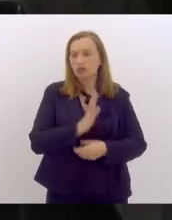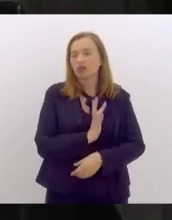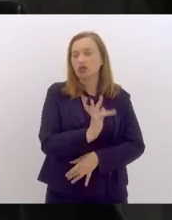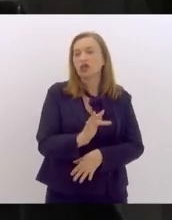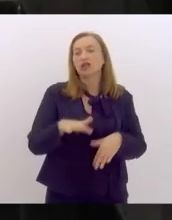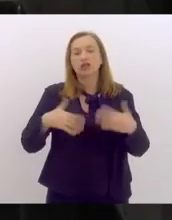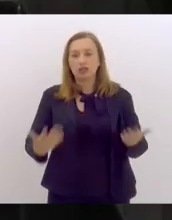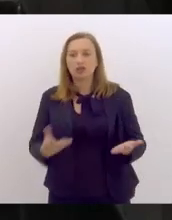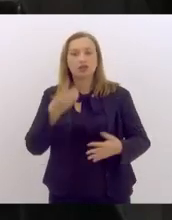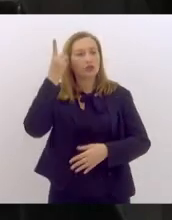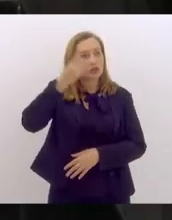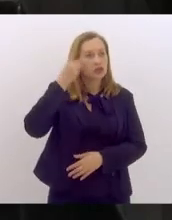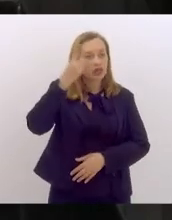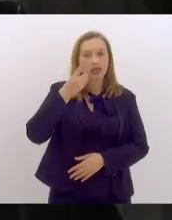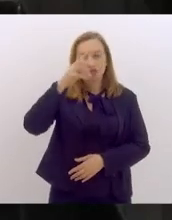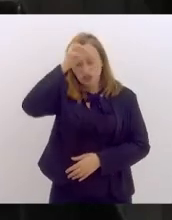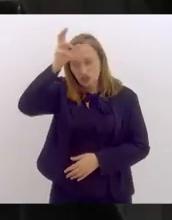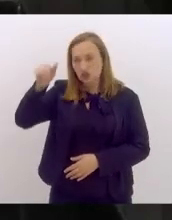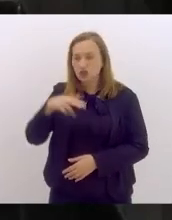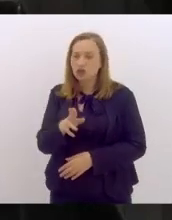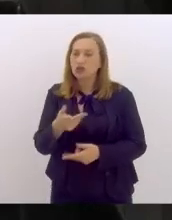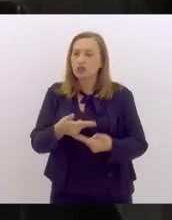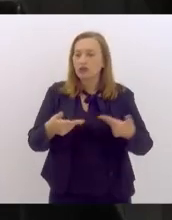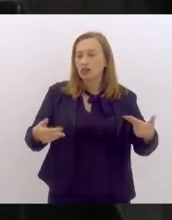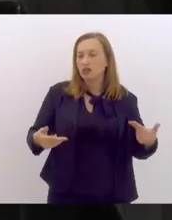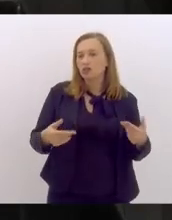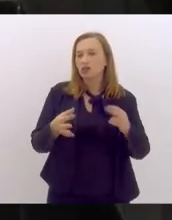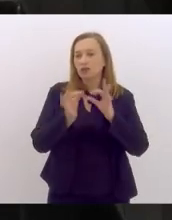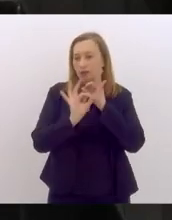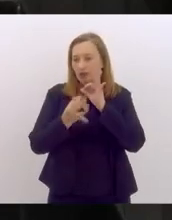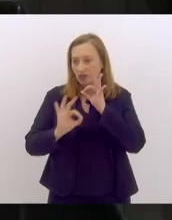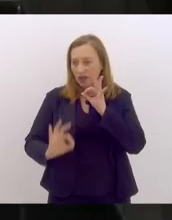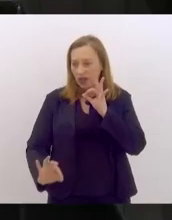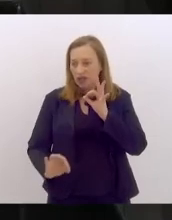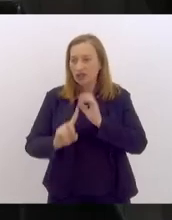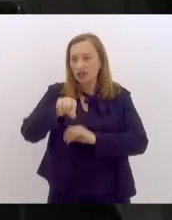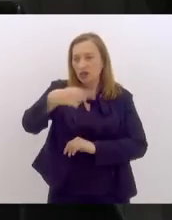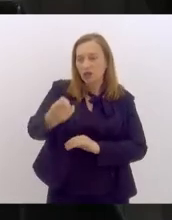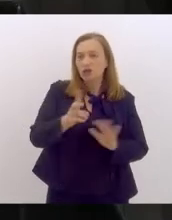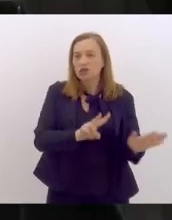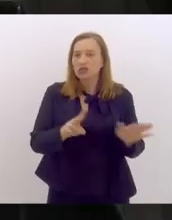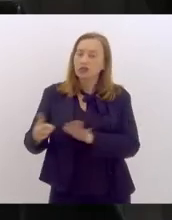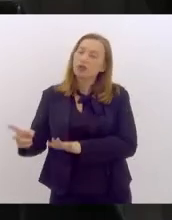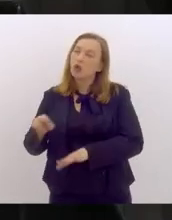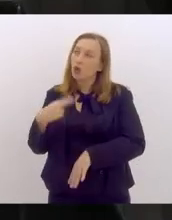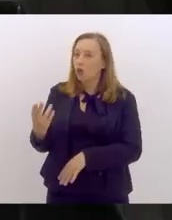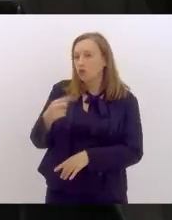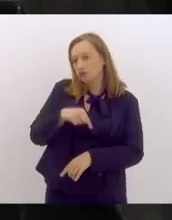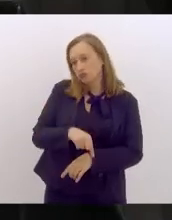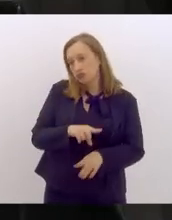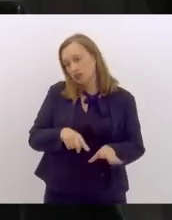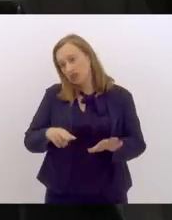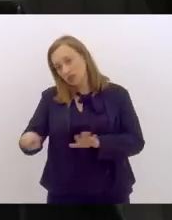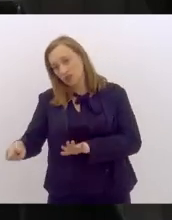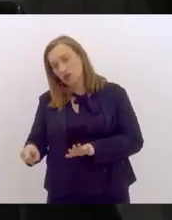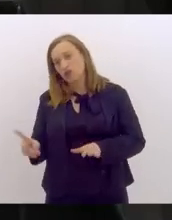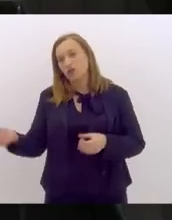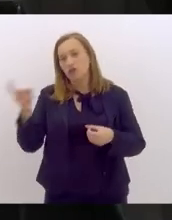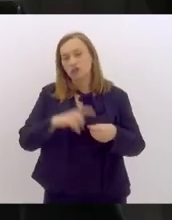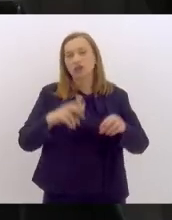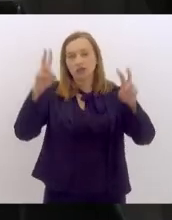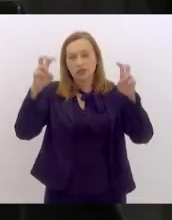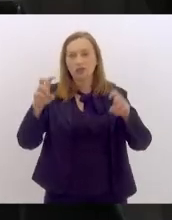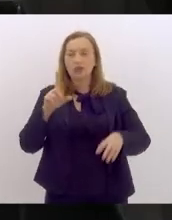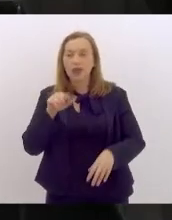deputada tia Ju eu teria muito mais coisas para dizer ao longo da próxima semana eu dessa ainda vamos voltar abordar esse tema